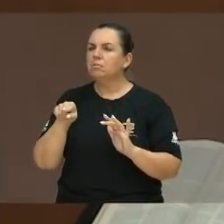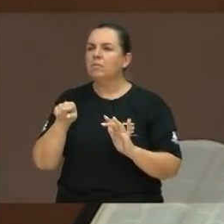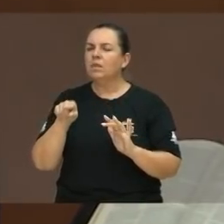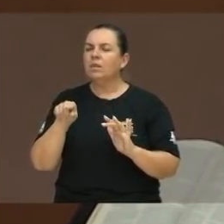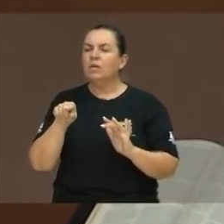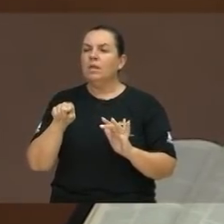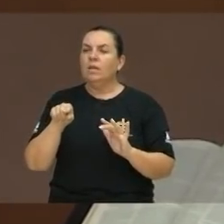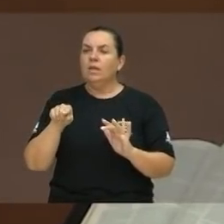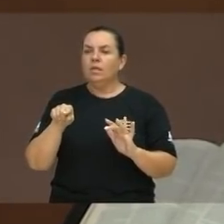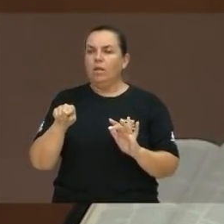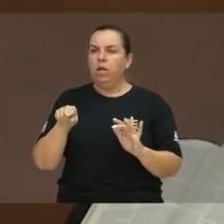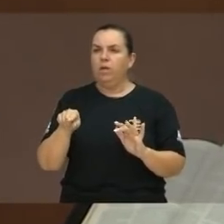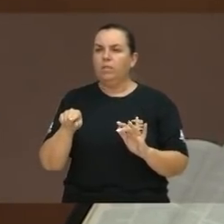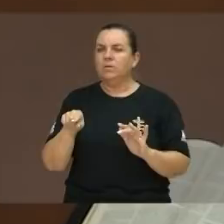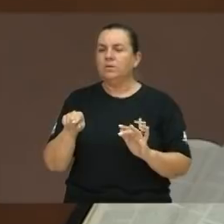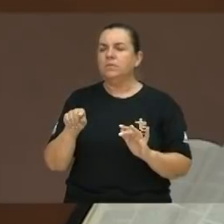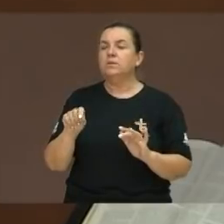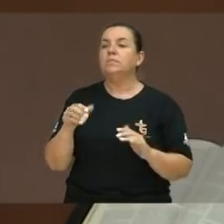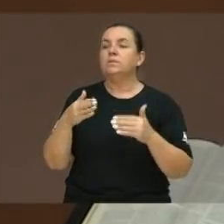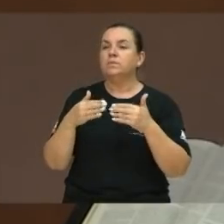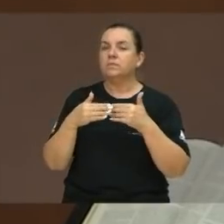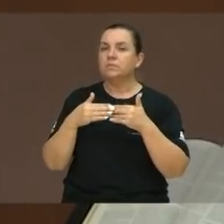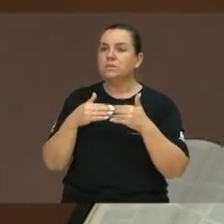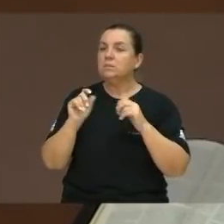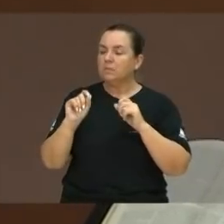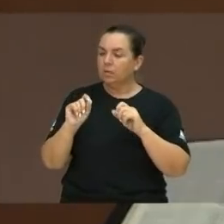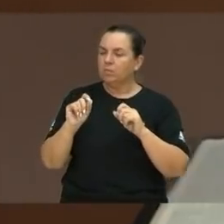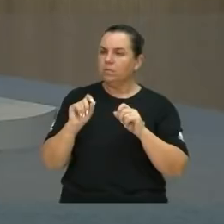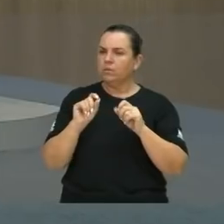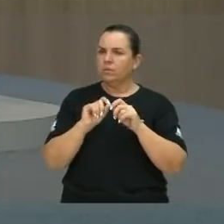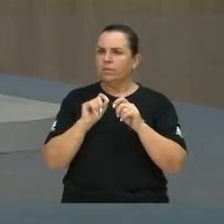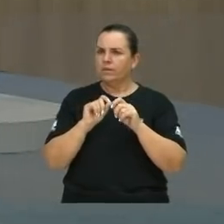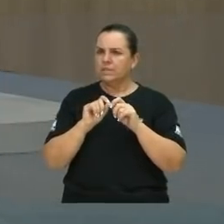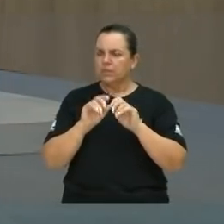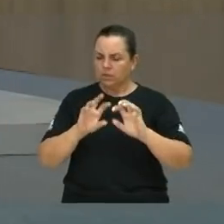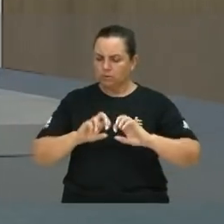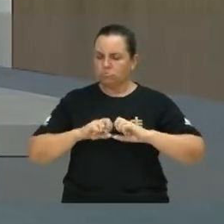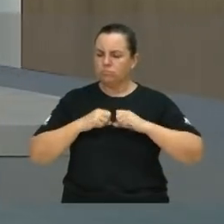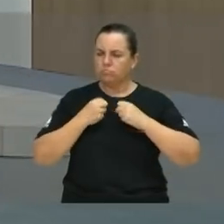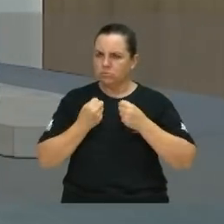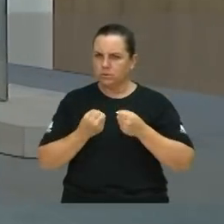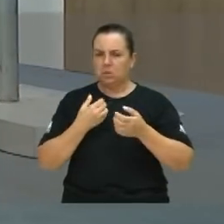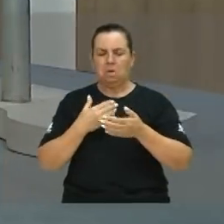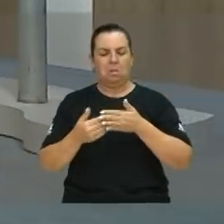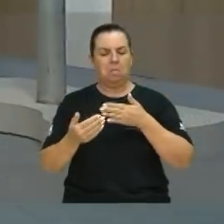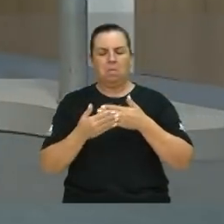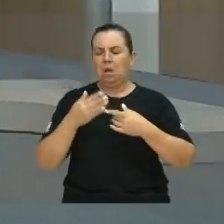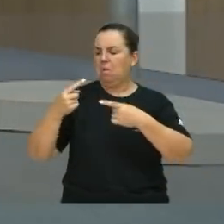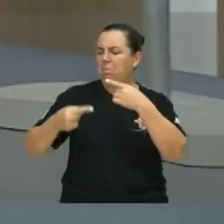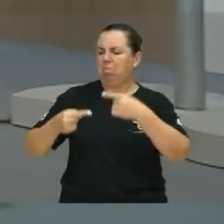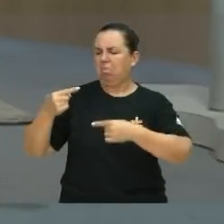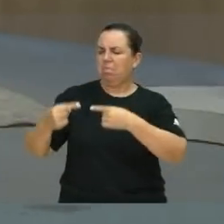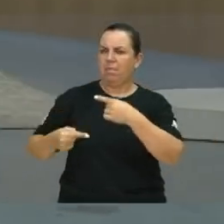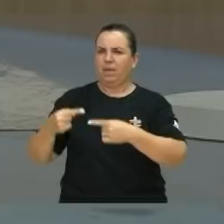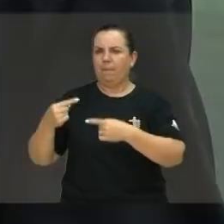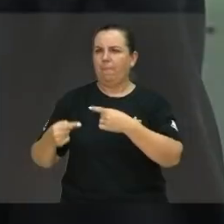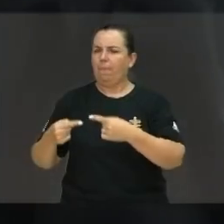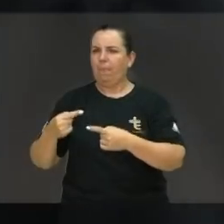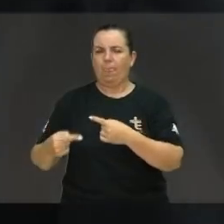seja aponta para atitudes de superação de quaisquer rivalidades